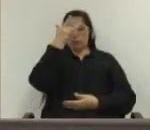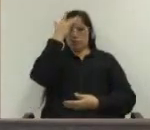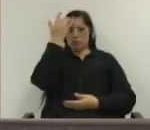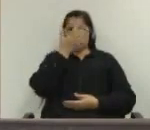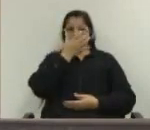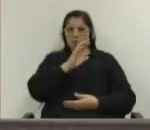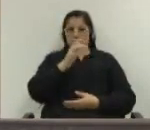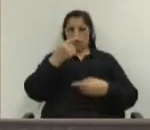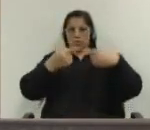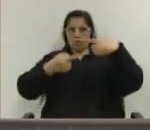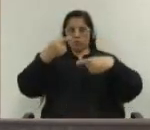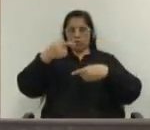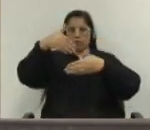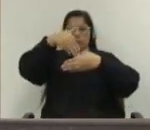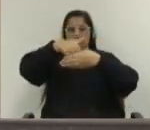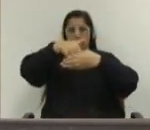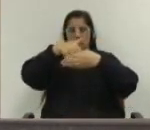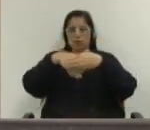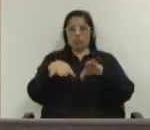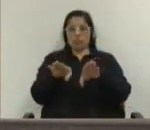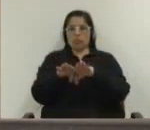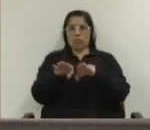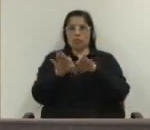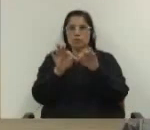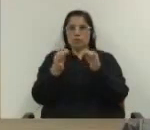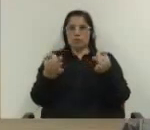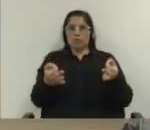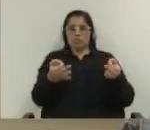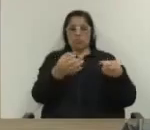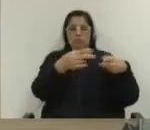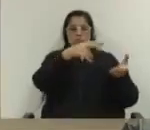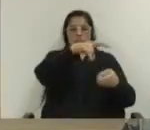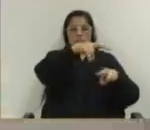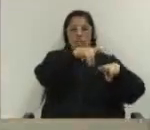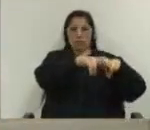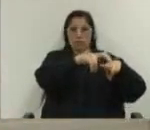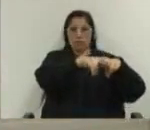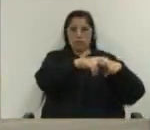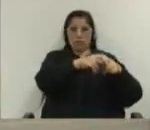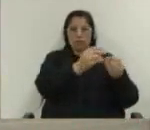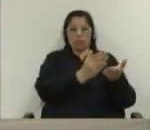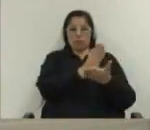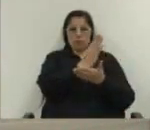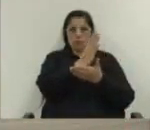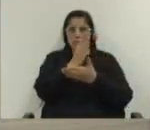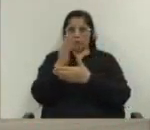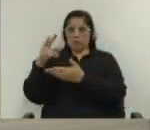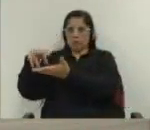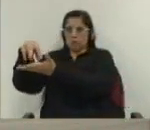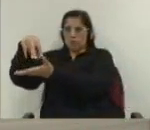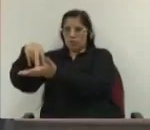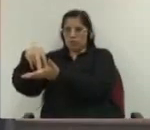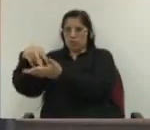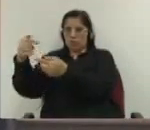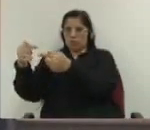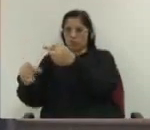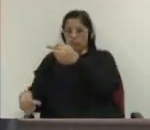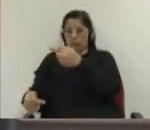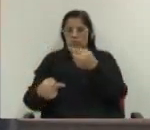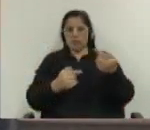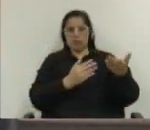vai à votação, e a votação também é simbólica. Os sentados aprovam e os de pé rejeitam. Está aprovada a ata do dia